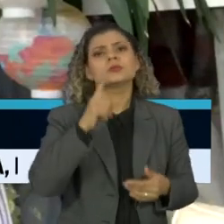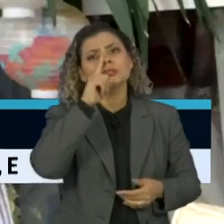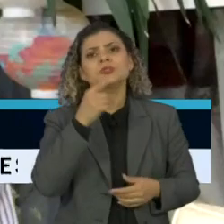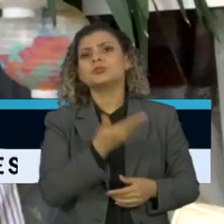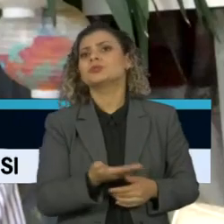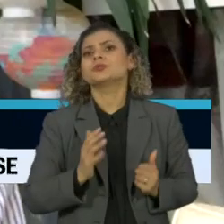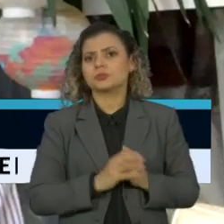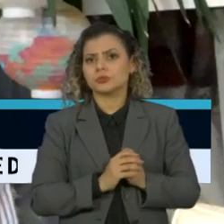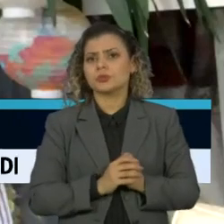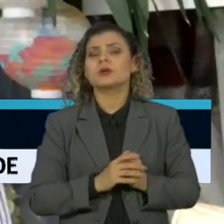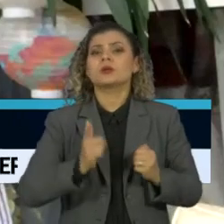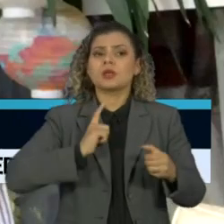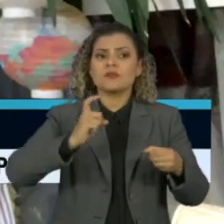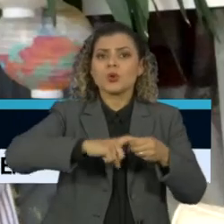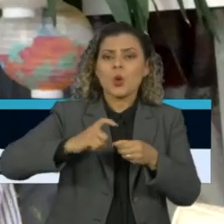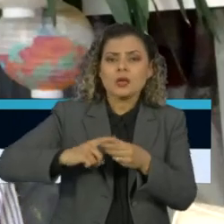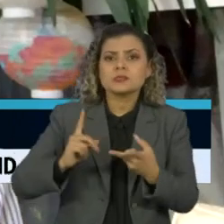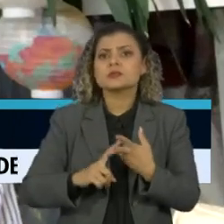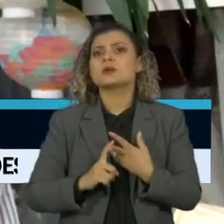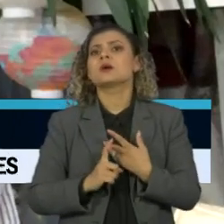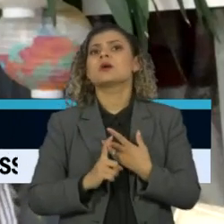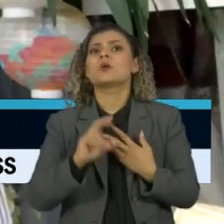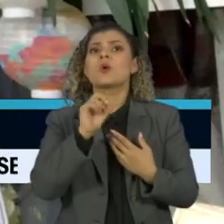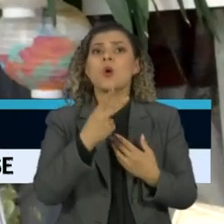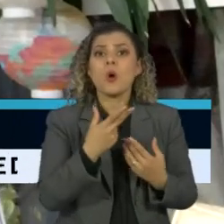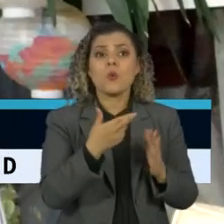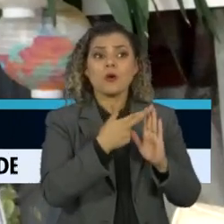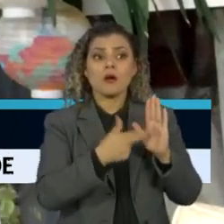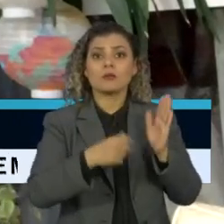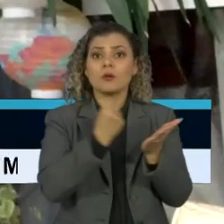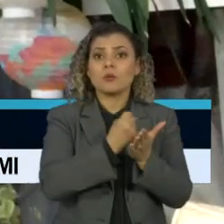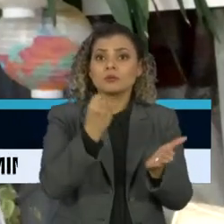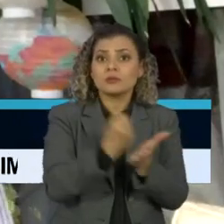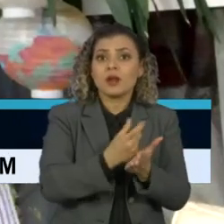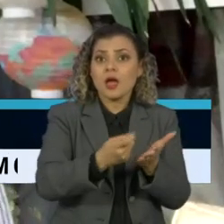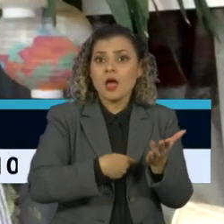exemplo, a partir de regulação, a partir de cláusulas